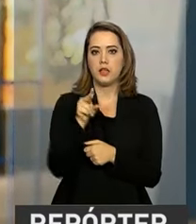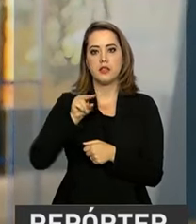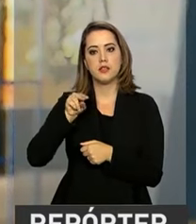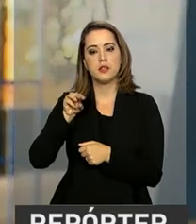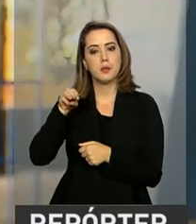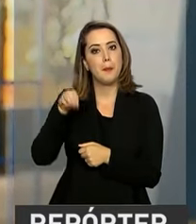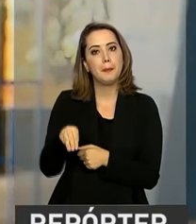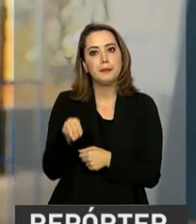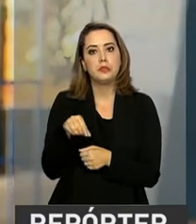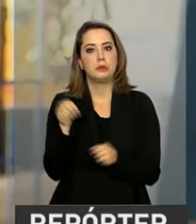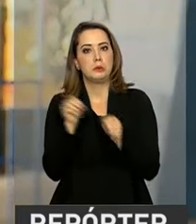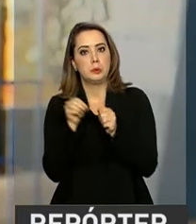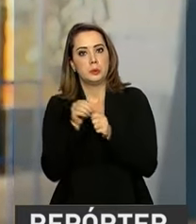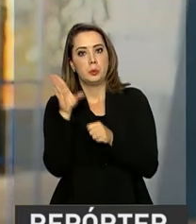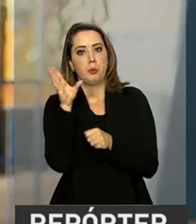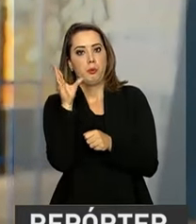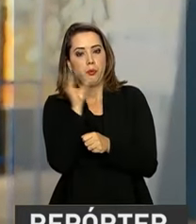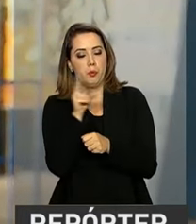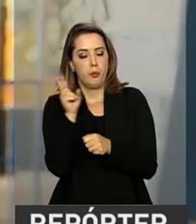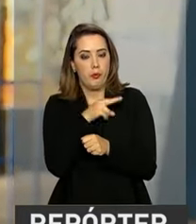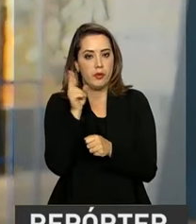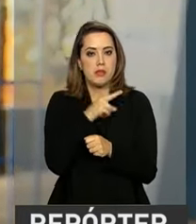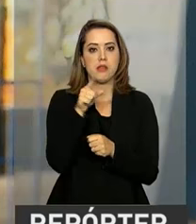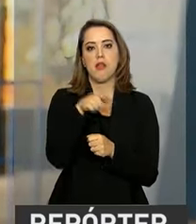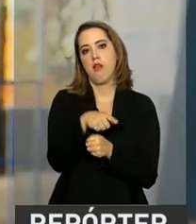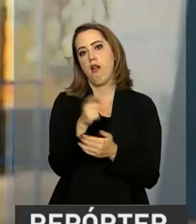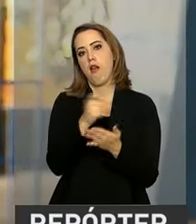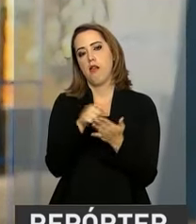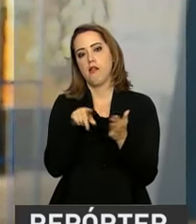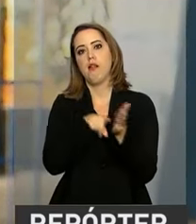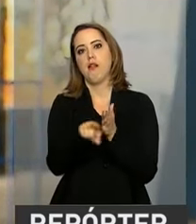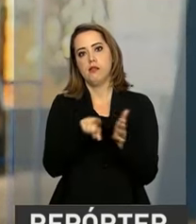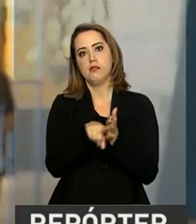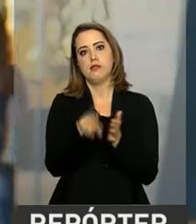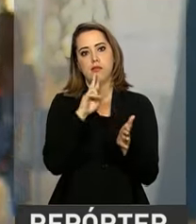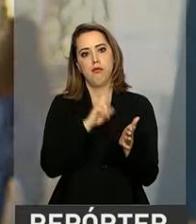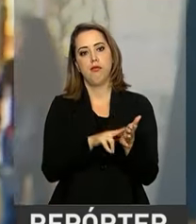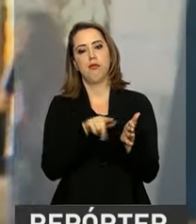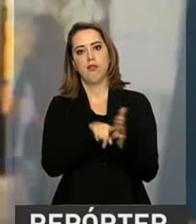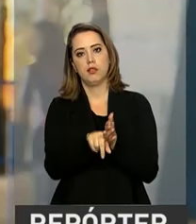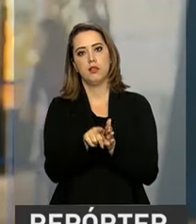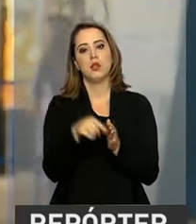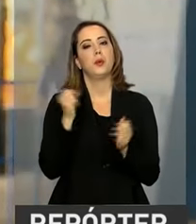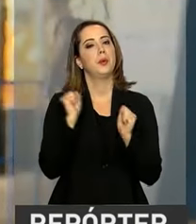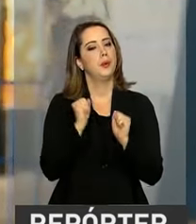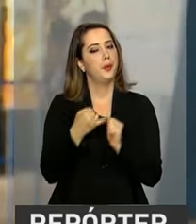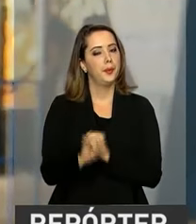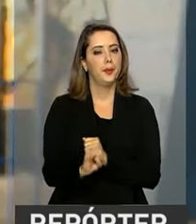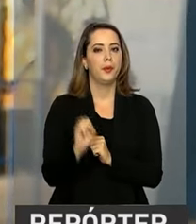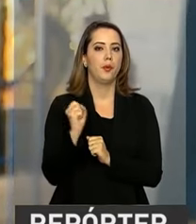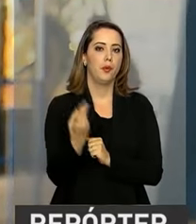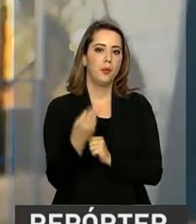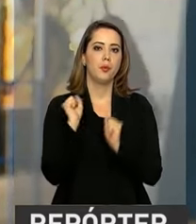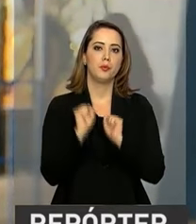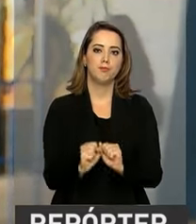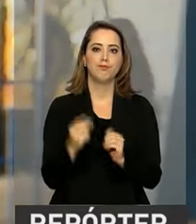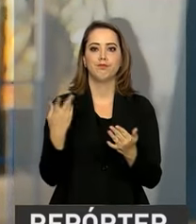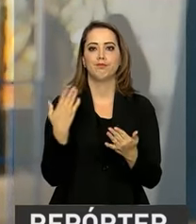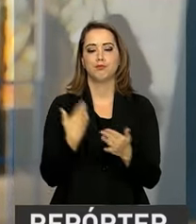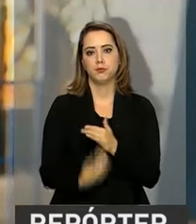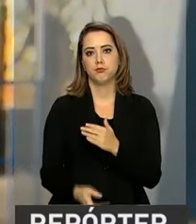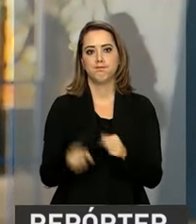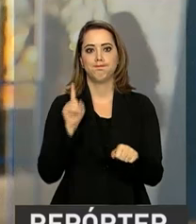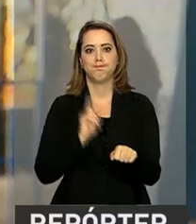cada questão quem não estiver treinado para controlar o tempo pode perder a corrida contra o relógio para